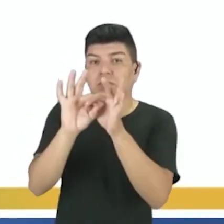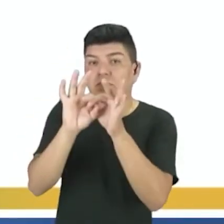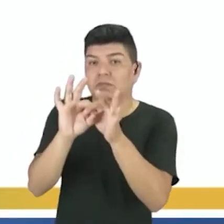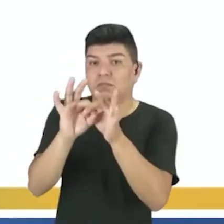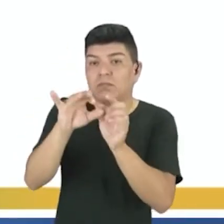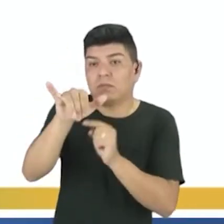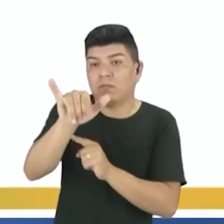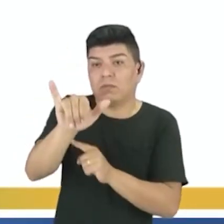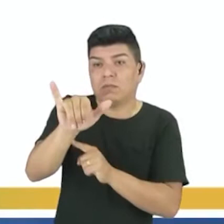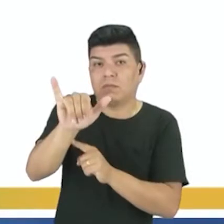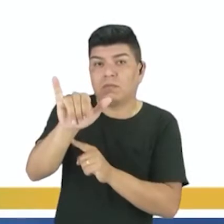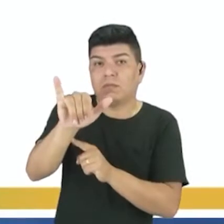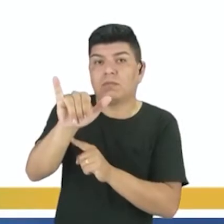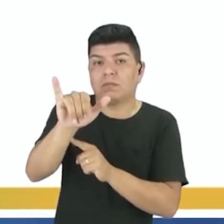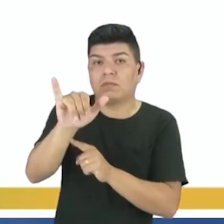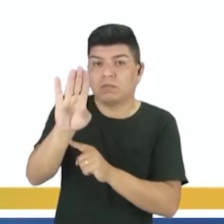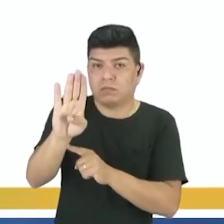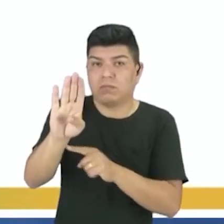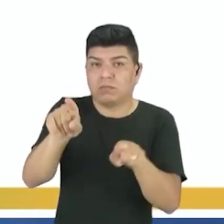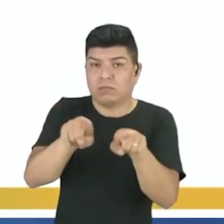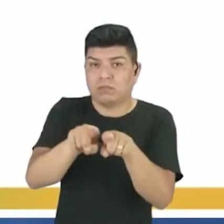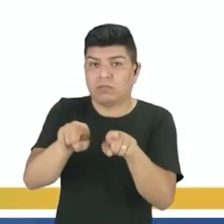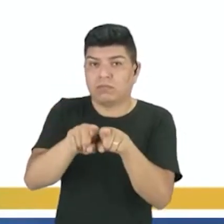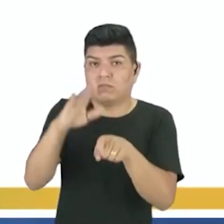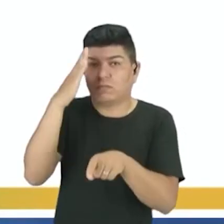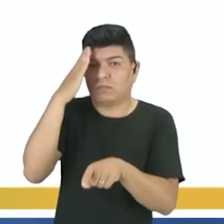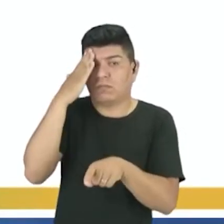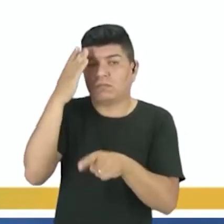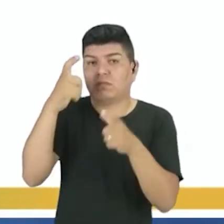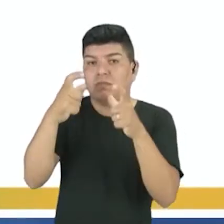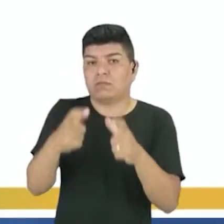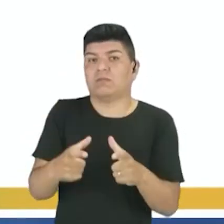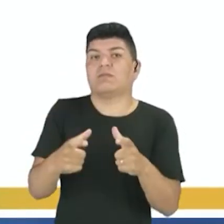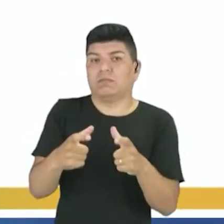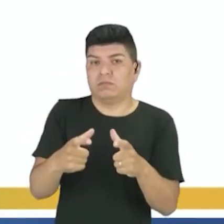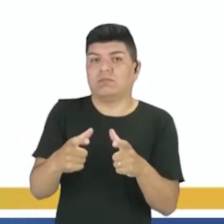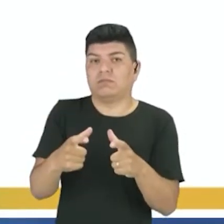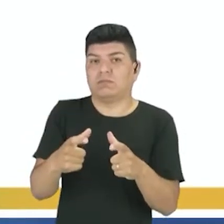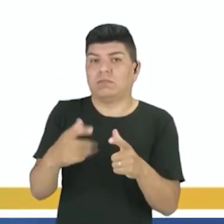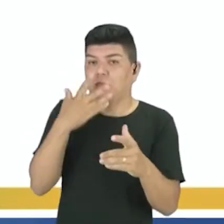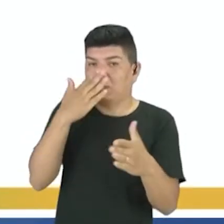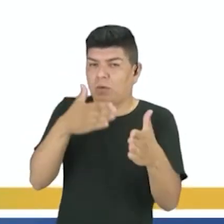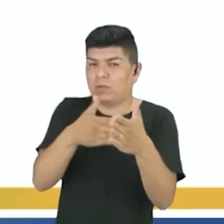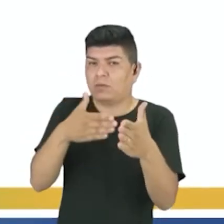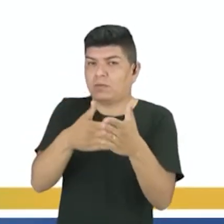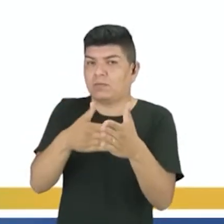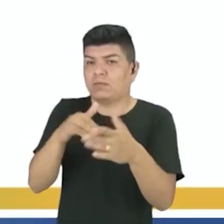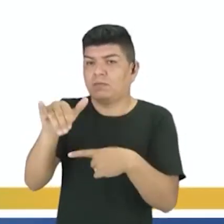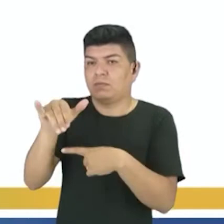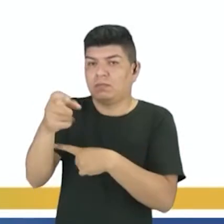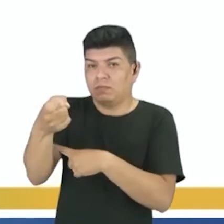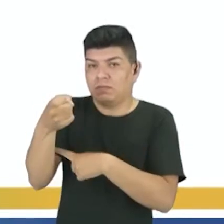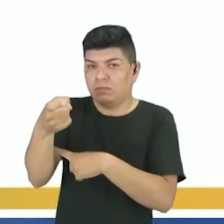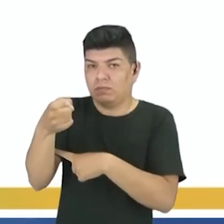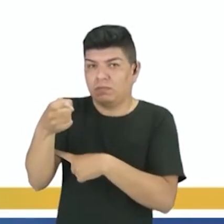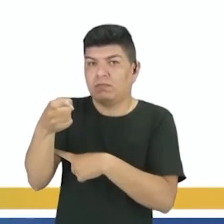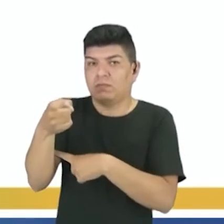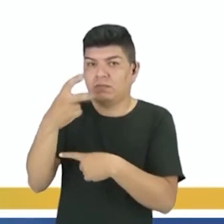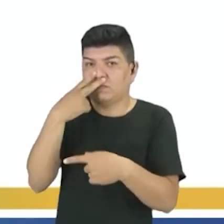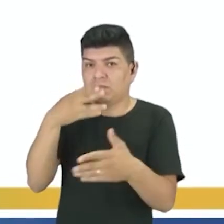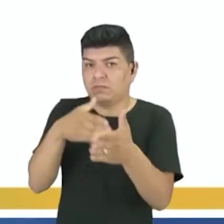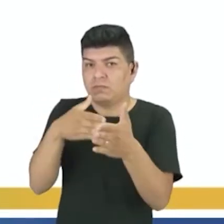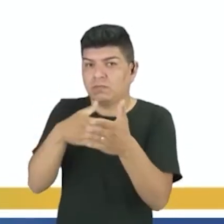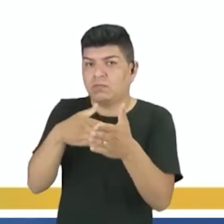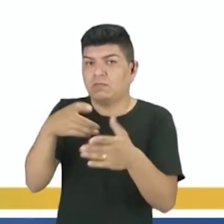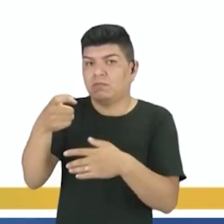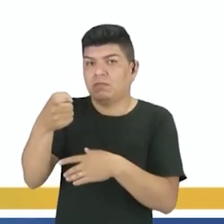eixo y e passe por B, né? E eu vou saber aonde que ela está interceptando, ó, o eixo x. Ela intercepta o